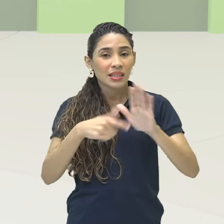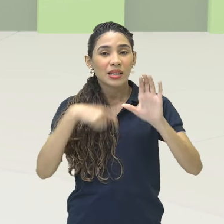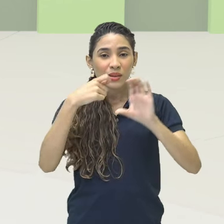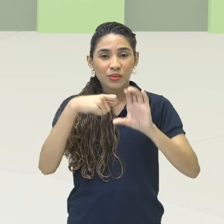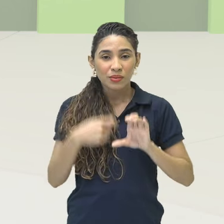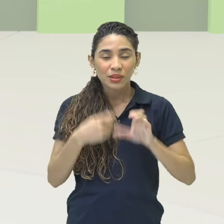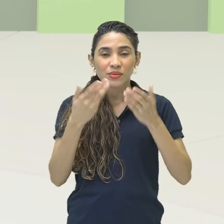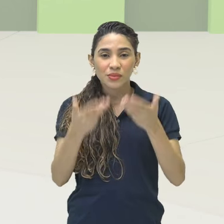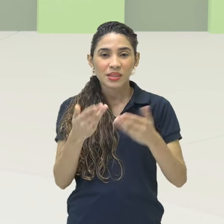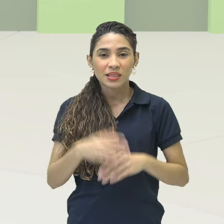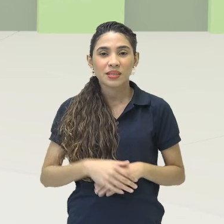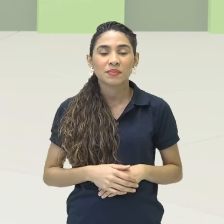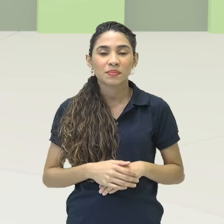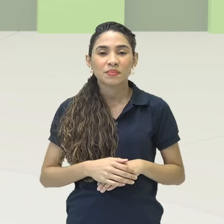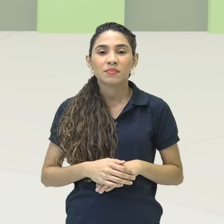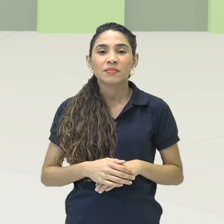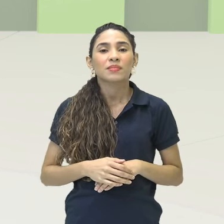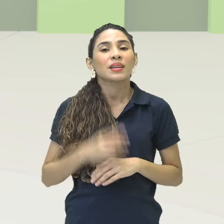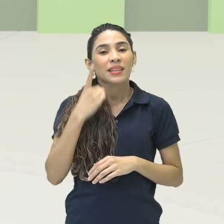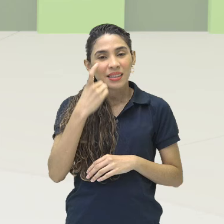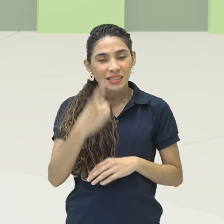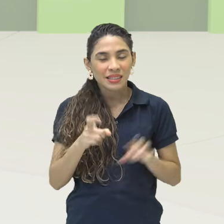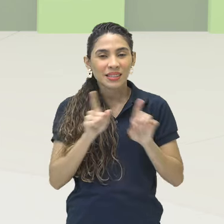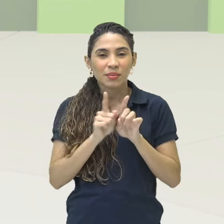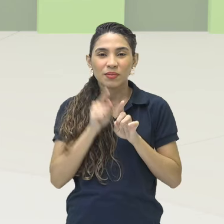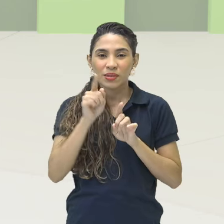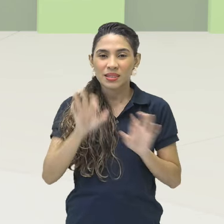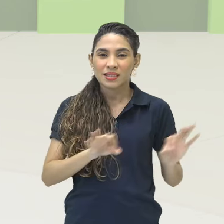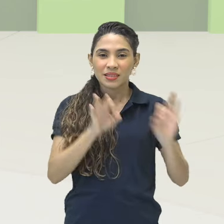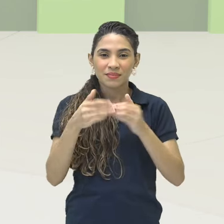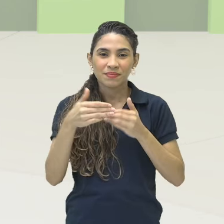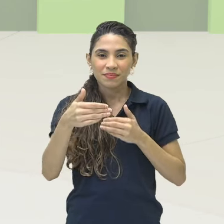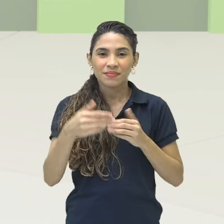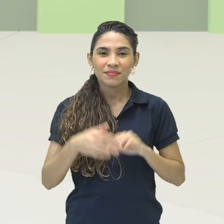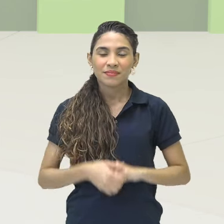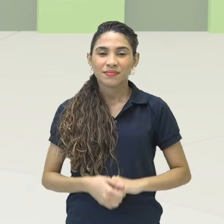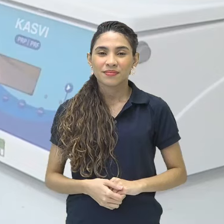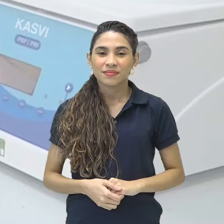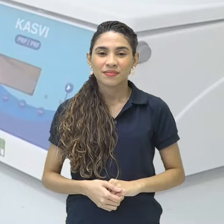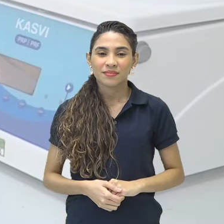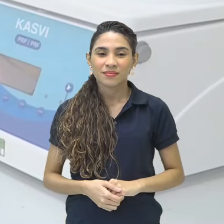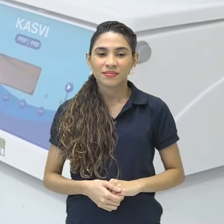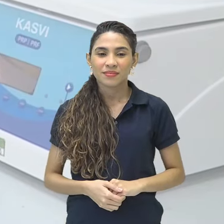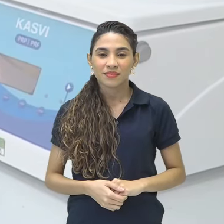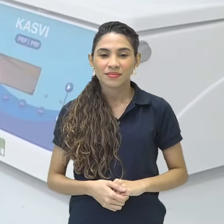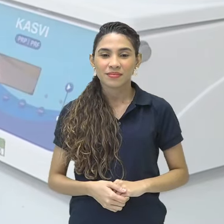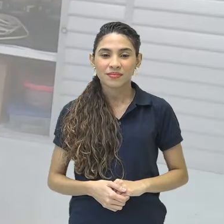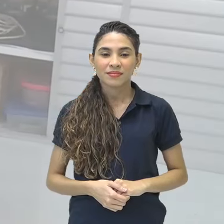vídeo para vocês, muito interessante para vocês assistirem. Observem.